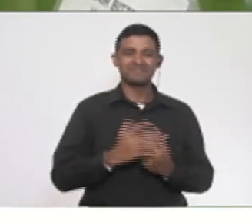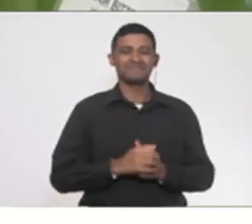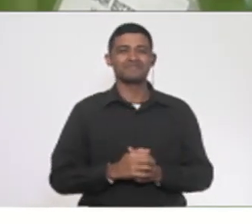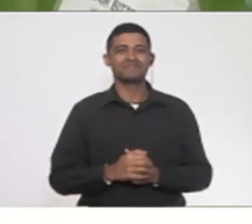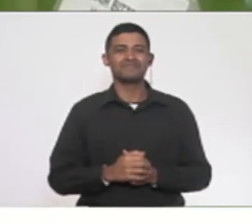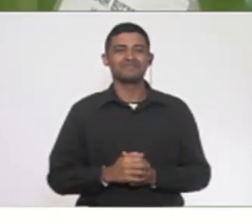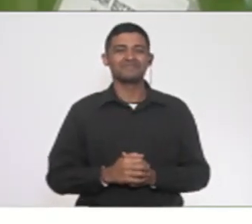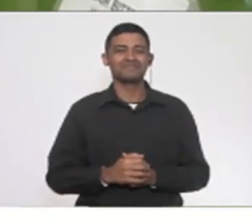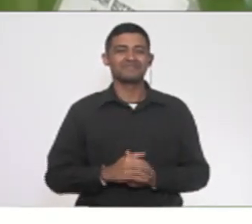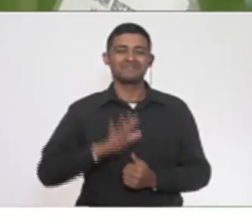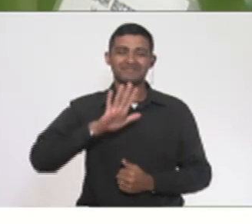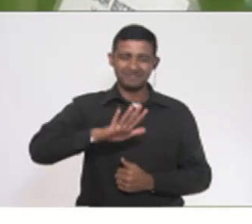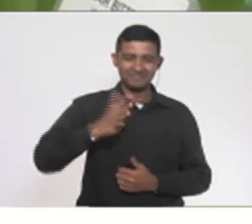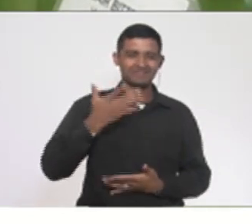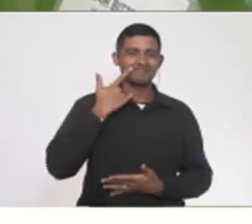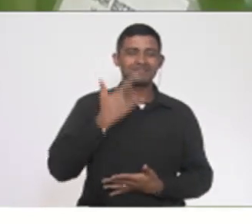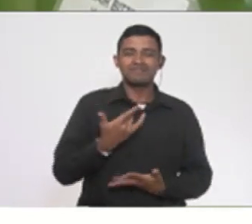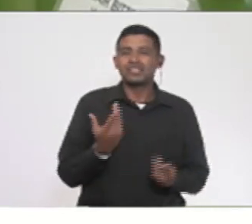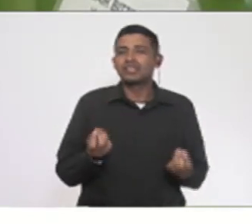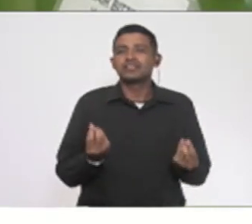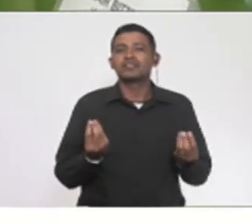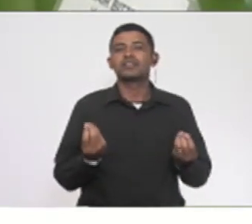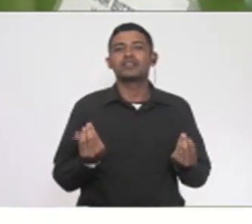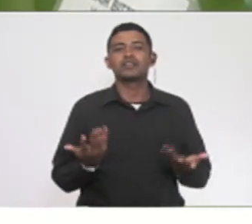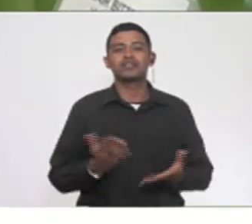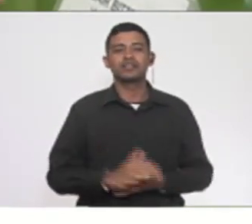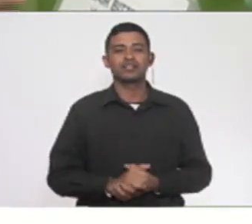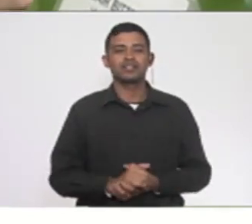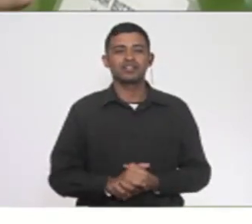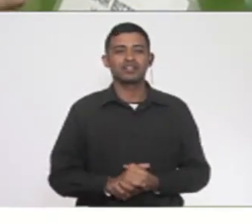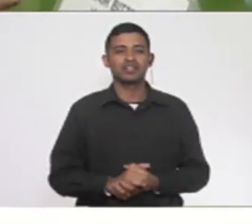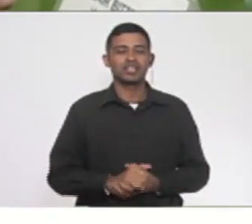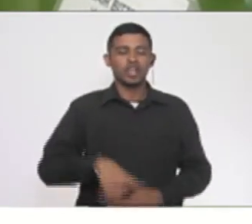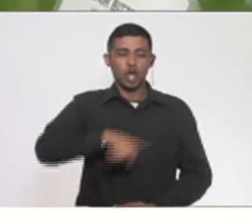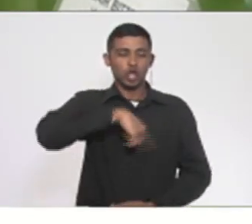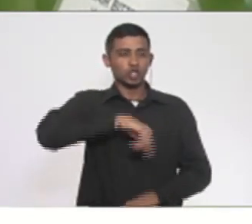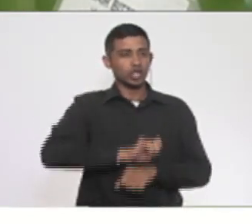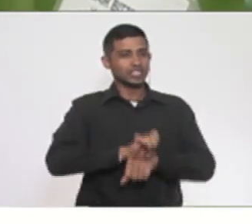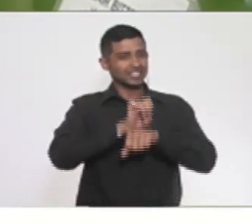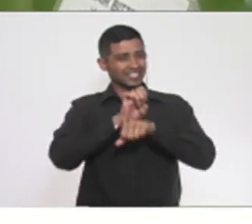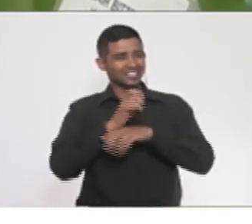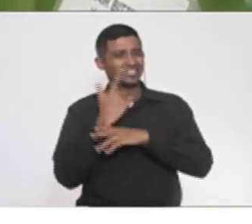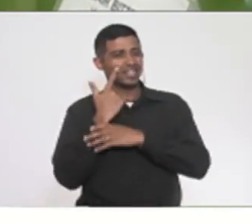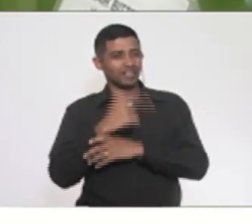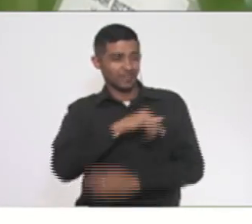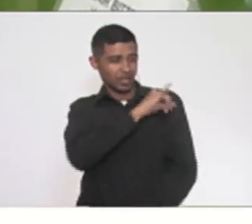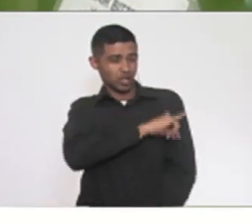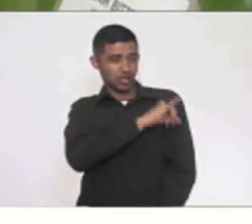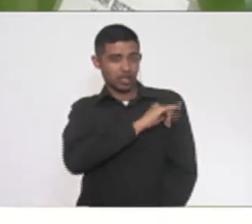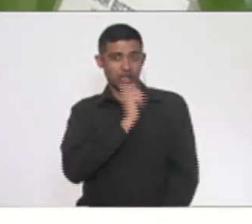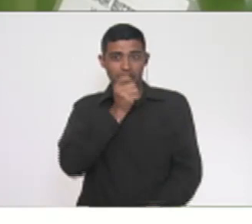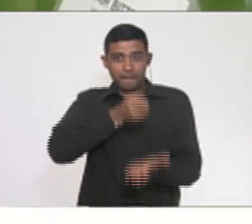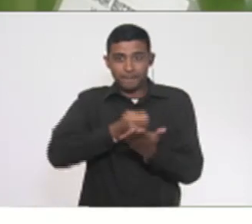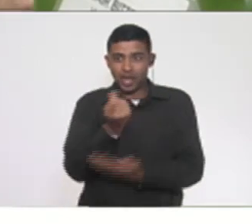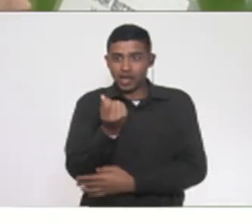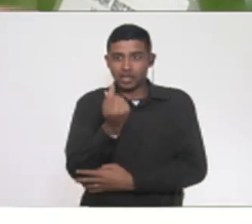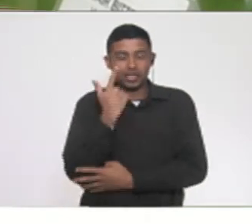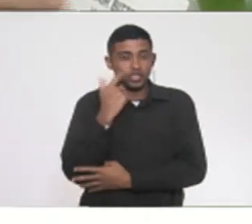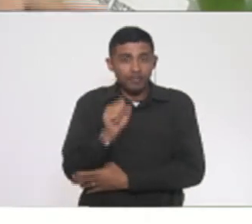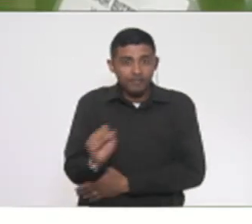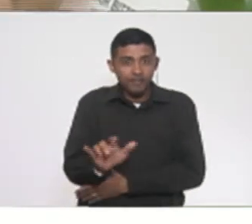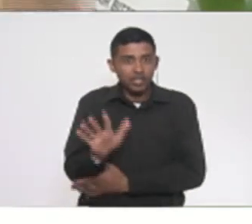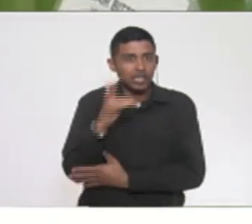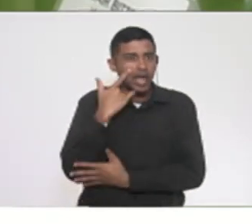pode também diminuir o valor para contemplar, tipo, o nosso estado do Rio de Janeiro, porque paga uma taxa fantasma de